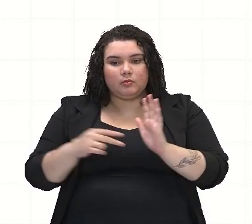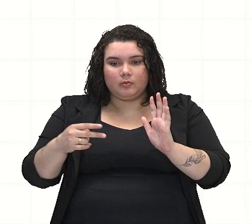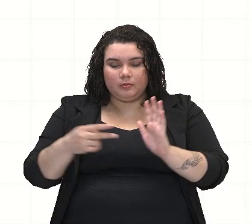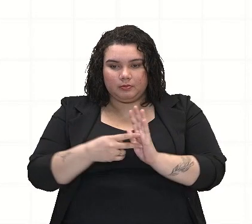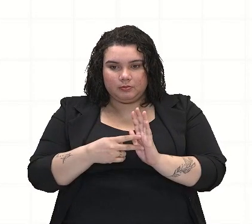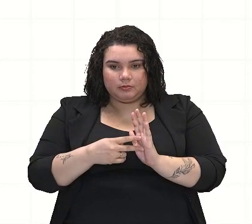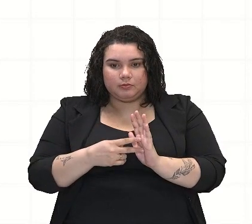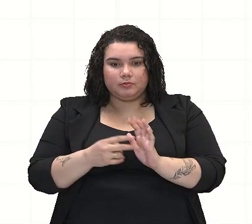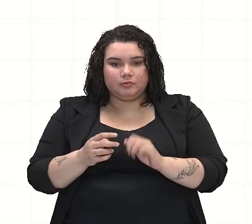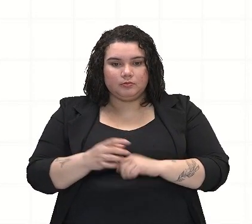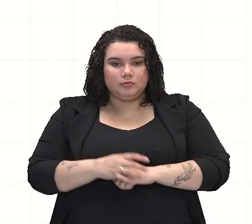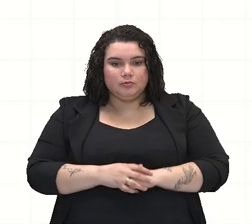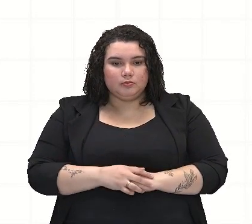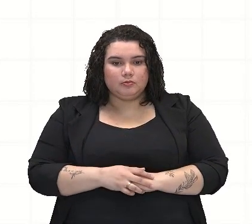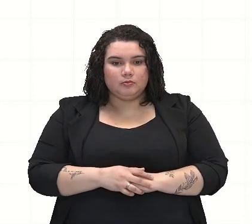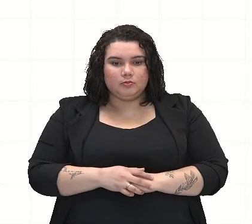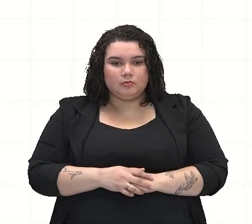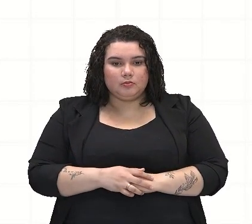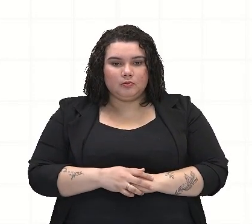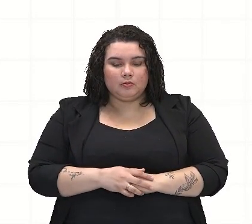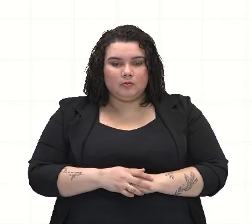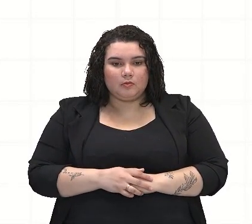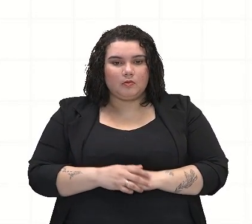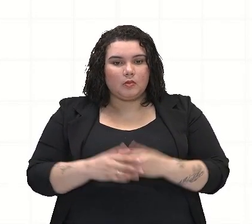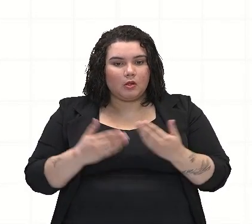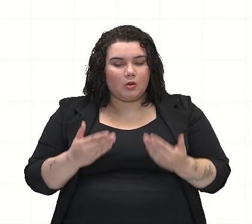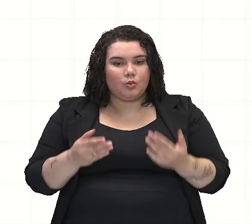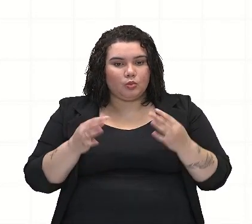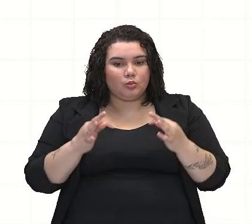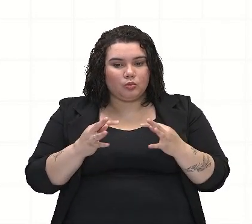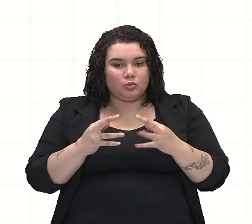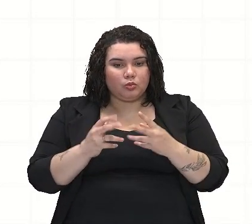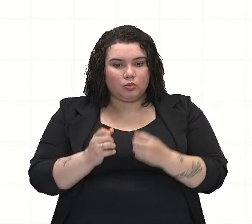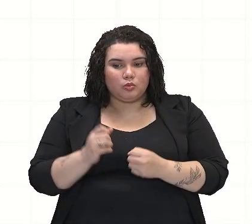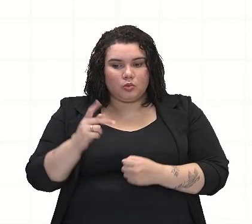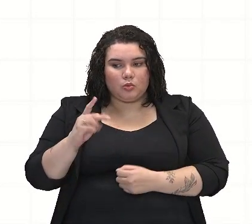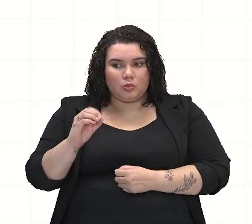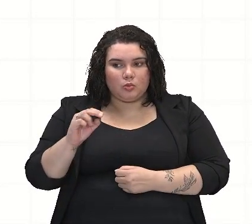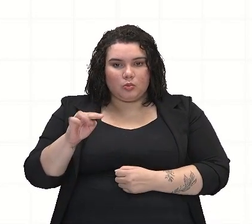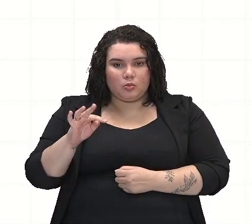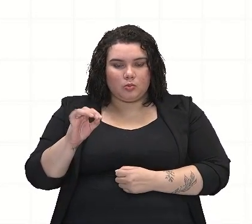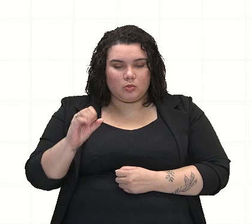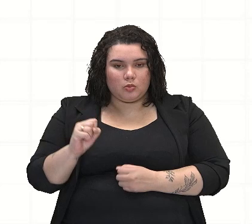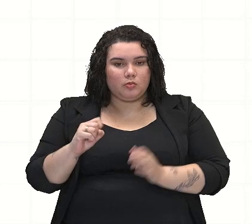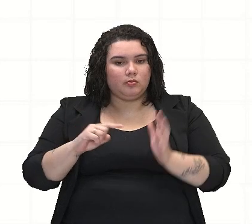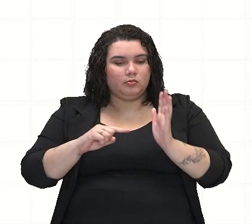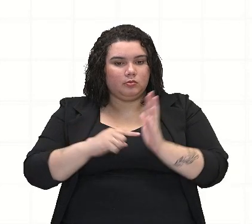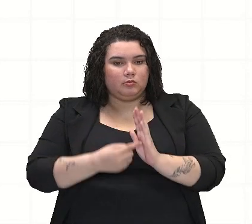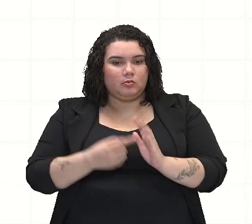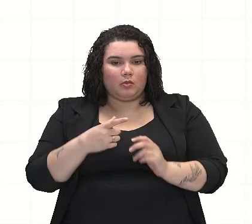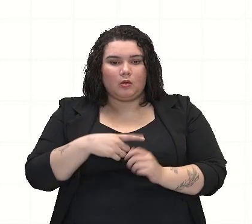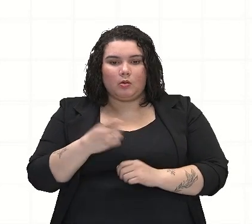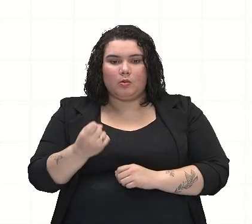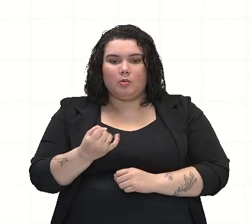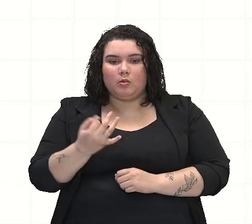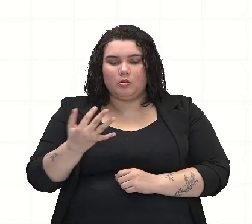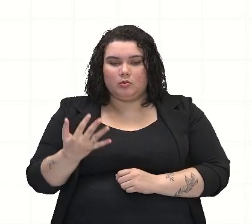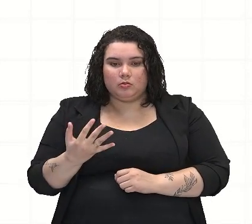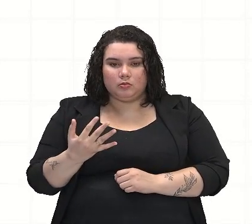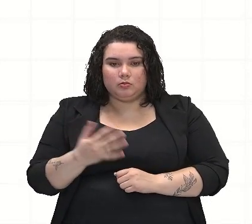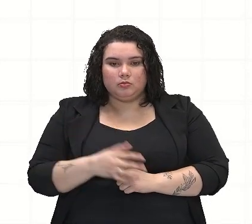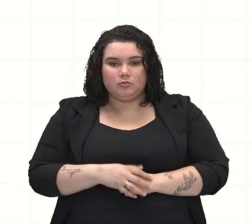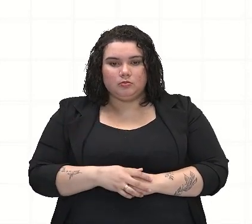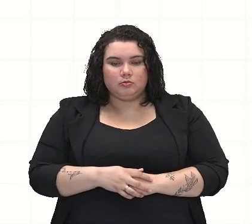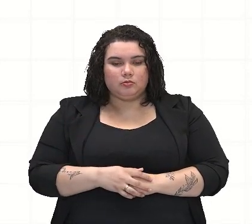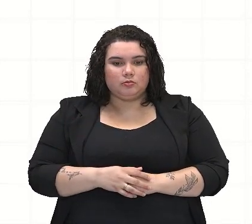dizer? Tá? Que todos os pontos, tá? Essa reta ela é formada por quantos pontos, né? Essa reta aqui